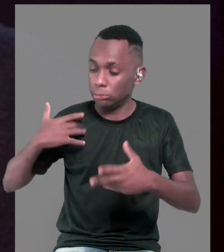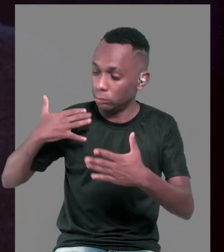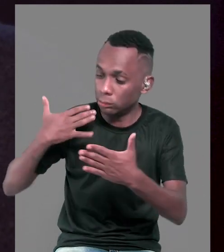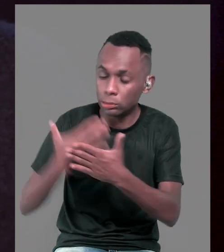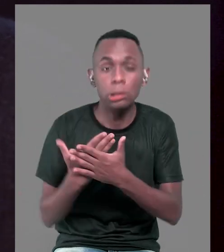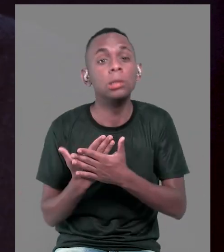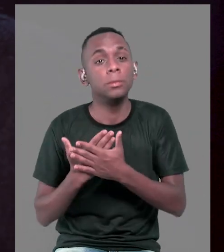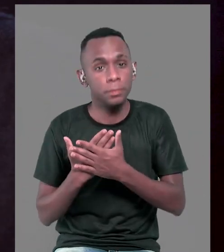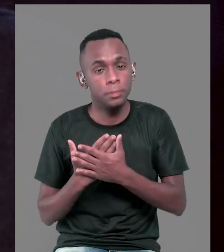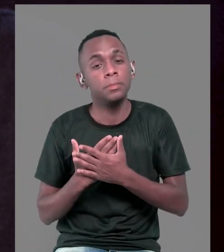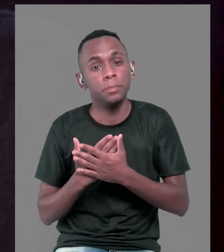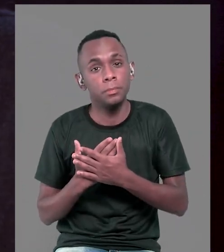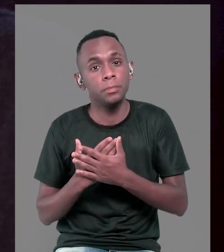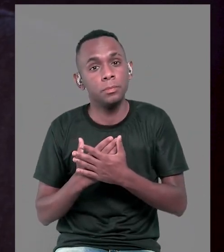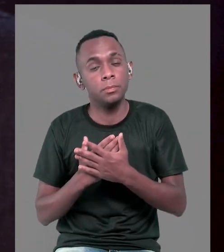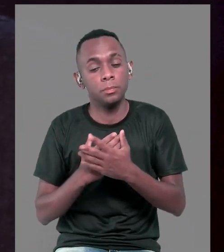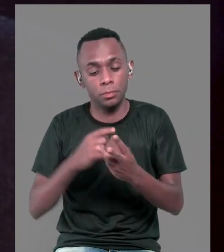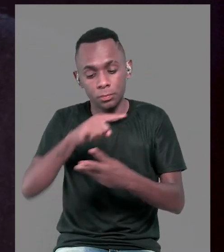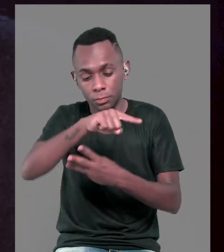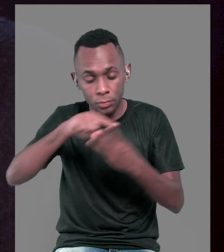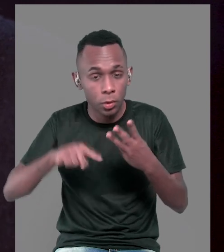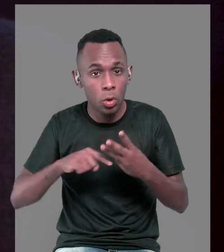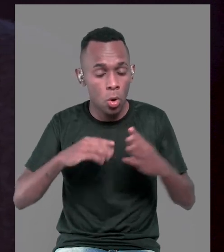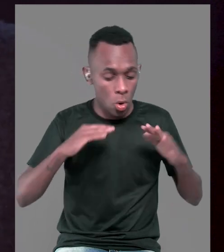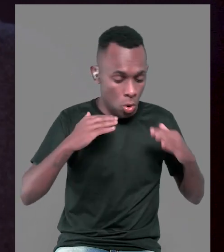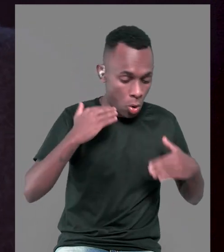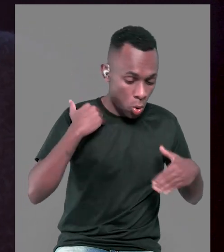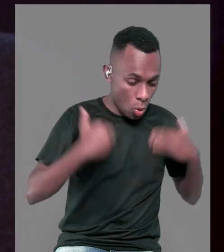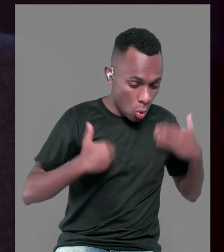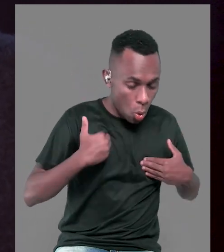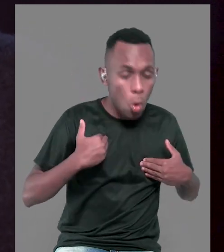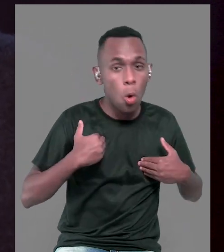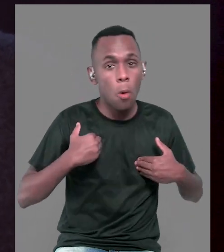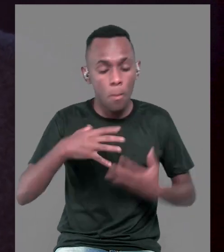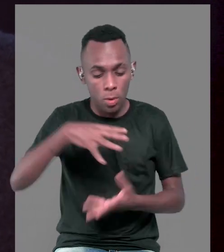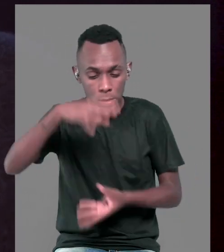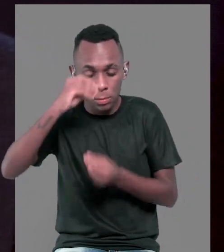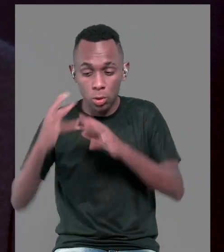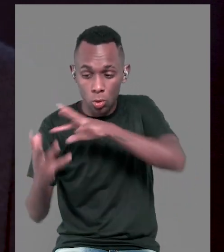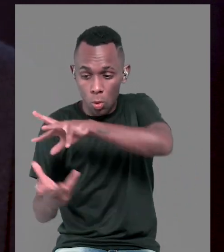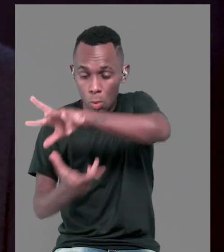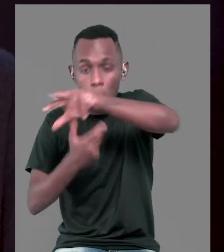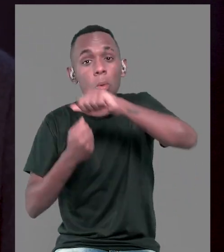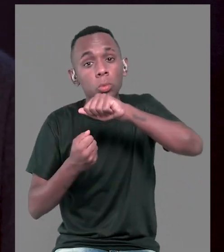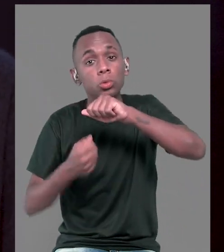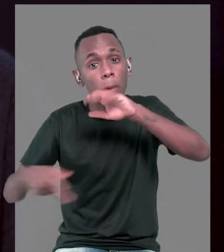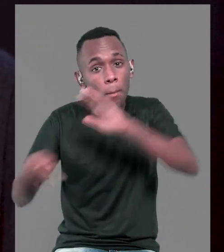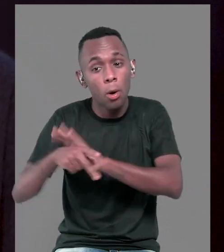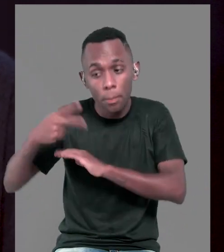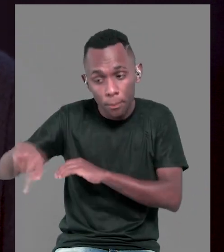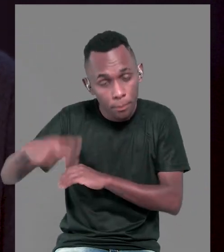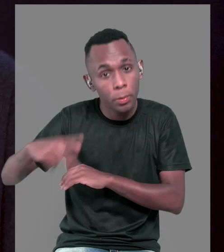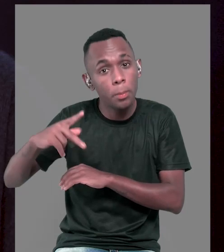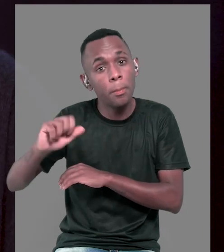A tríade corpo, espírito, mundo é de autoria de Paul Valéry. O que Paul Valéry